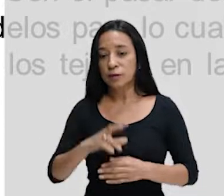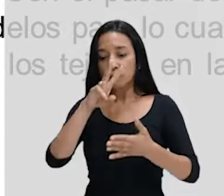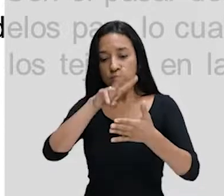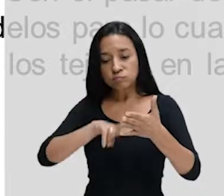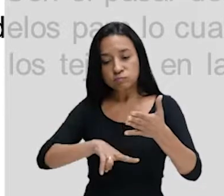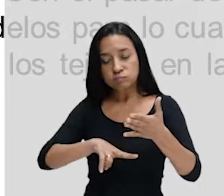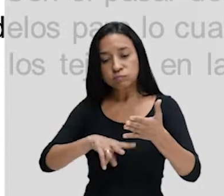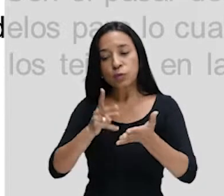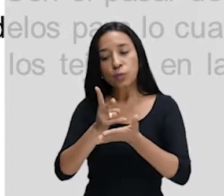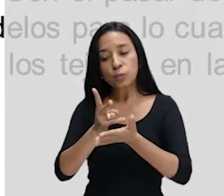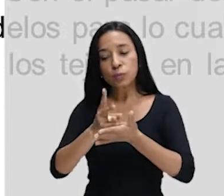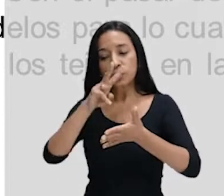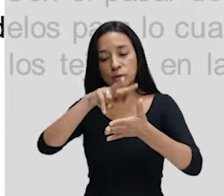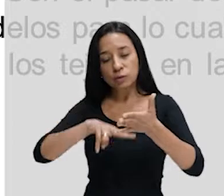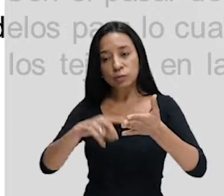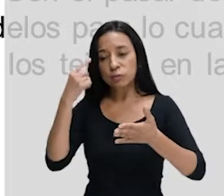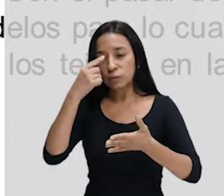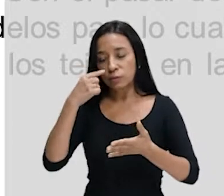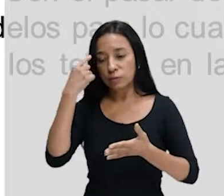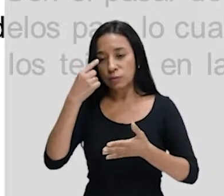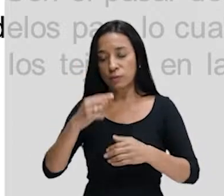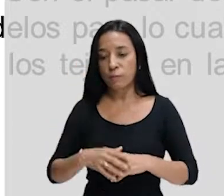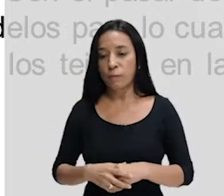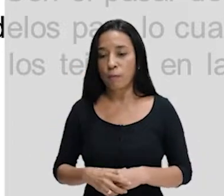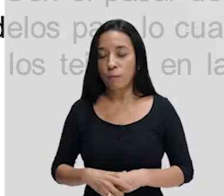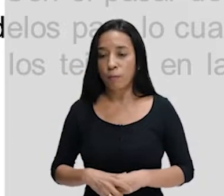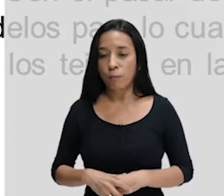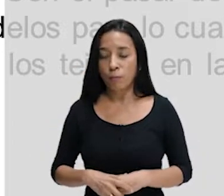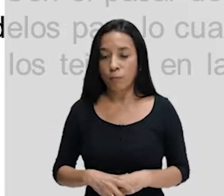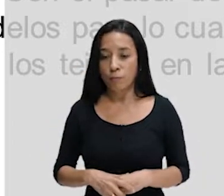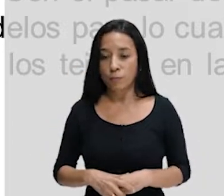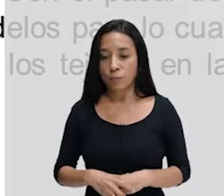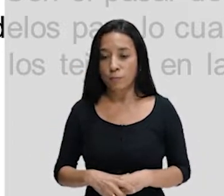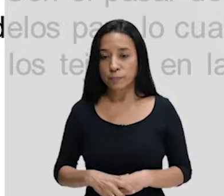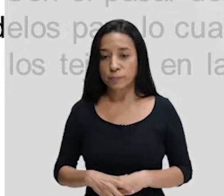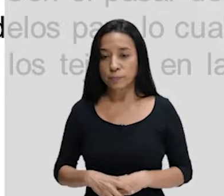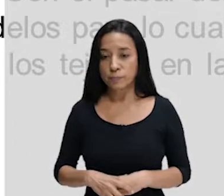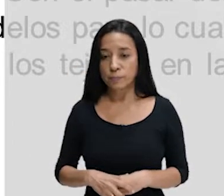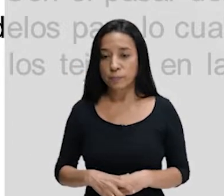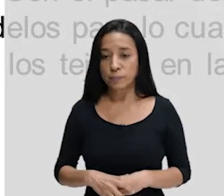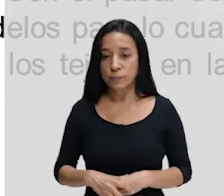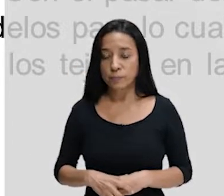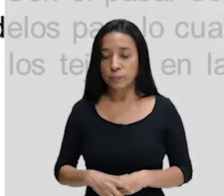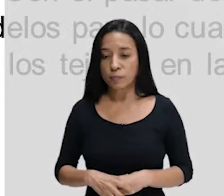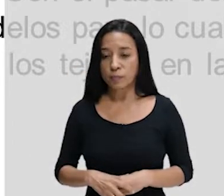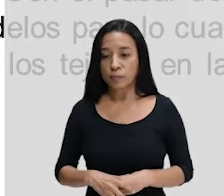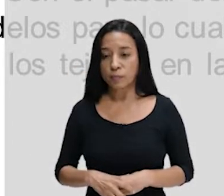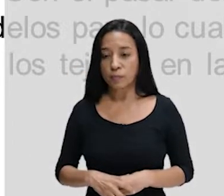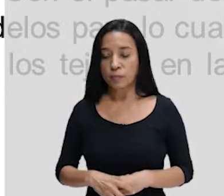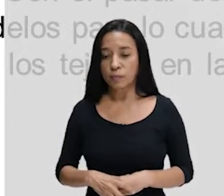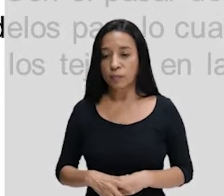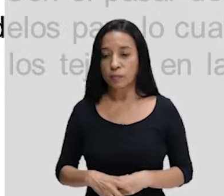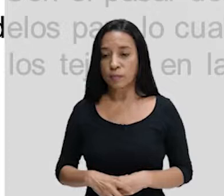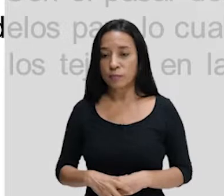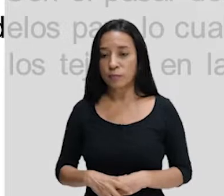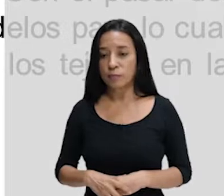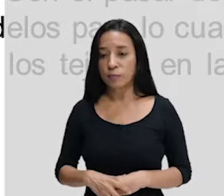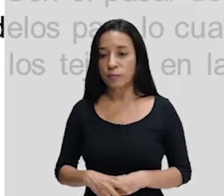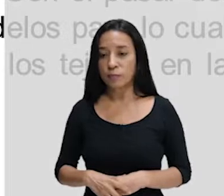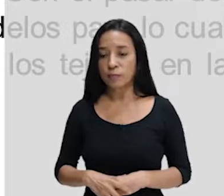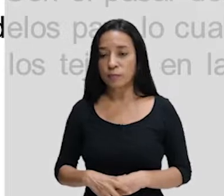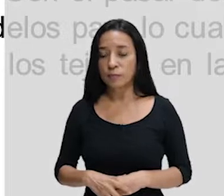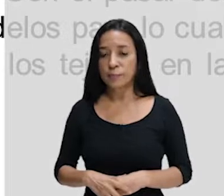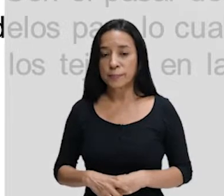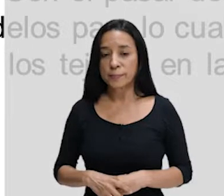cidade capital del cuero debido a la infinidad de productos en cuanto a color,